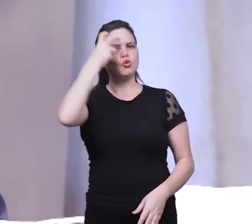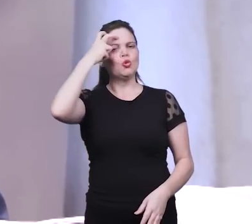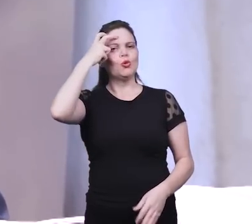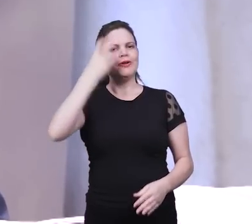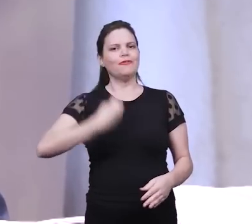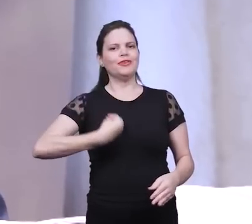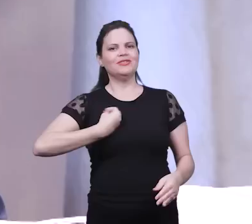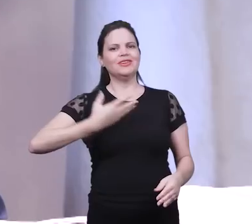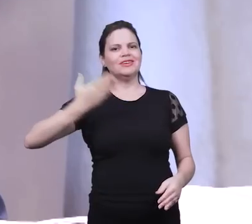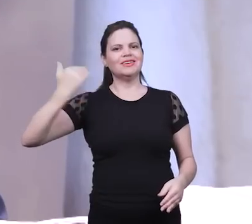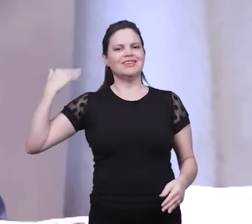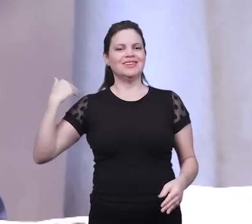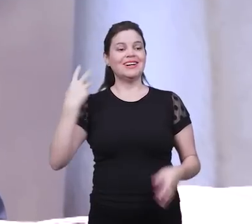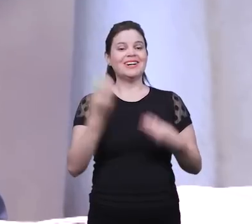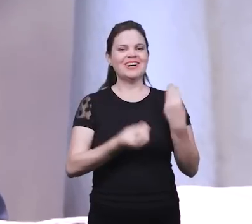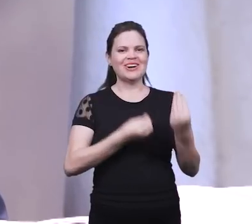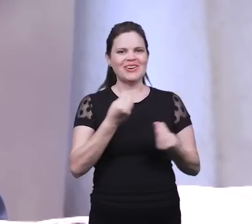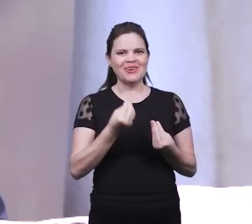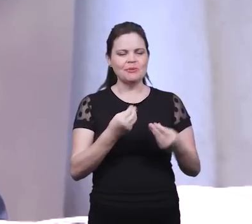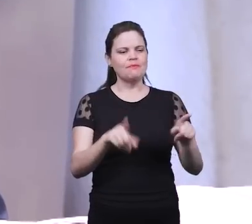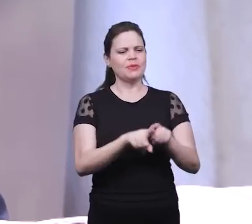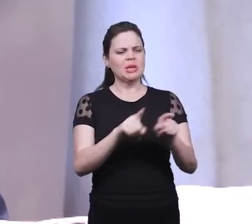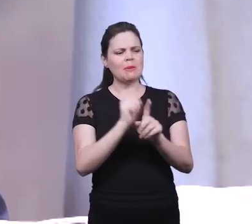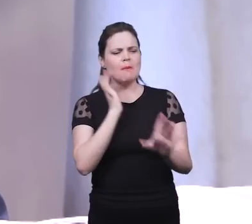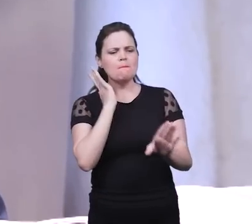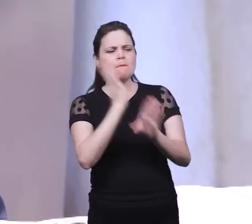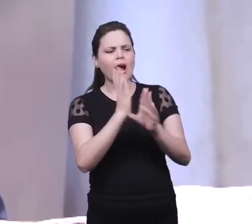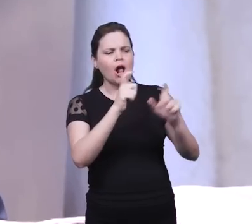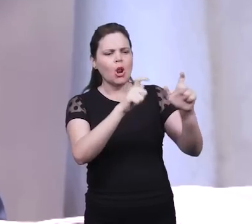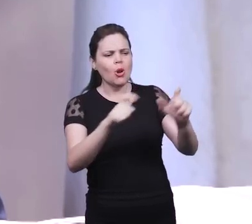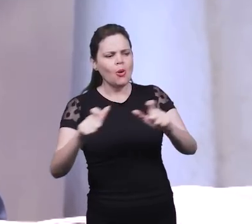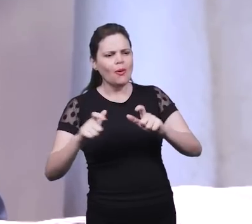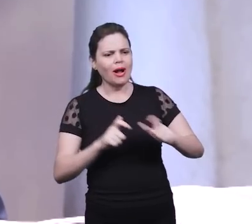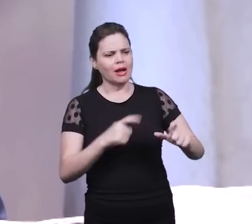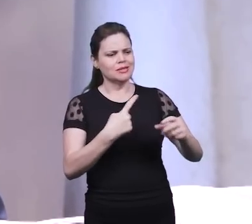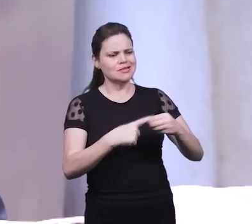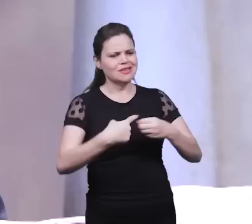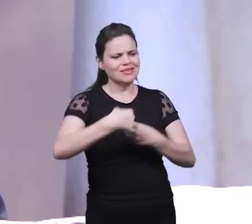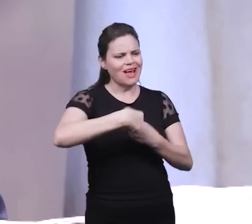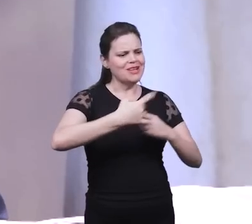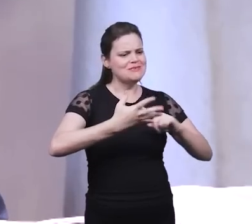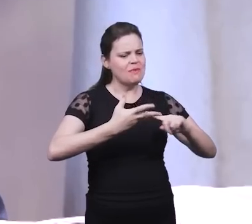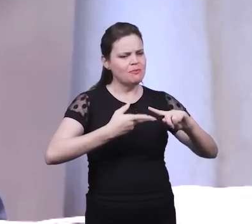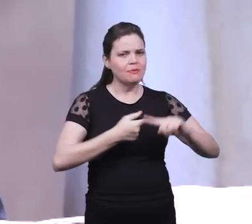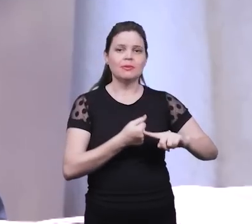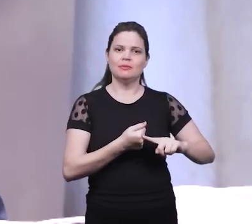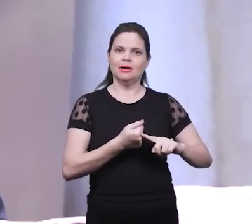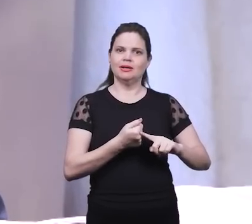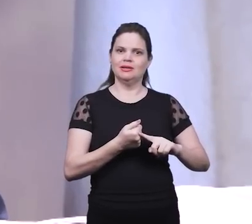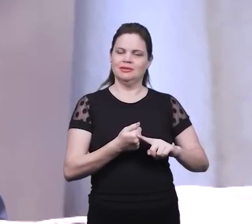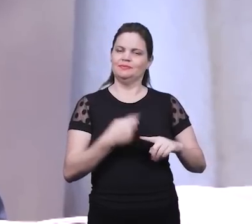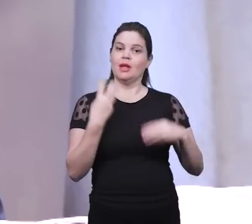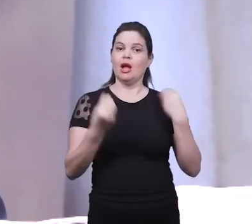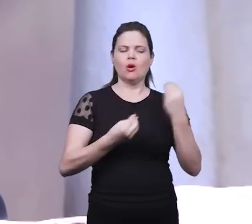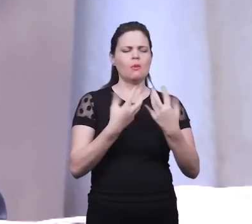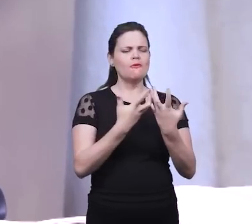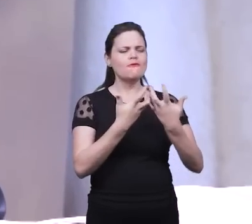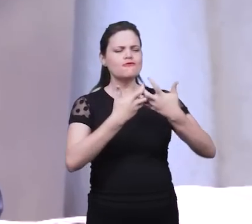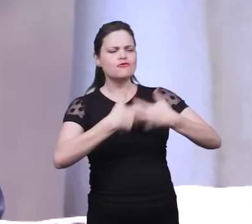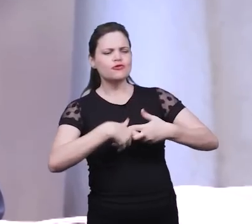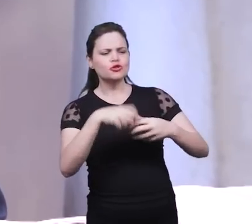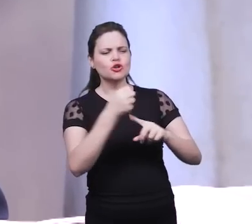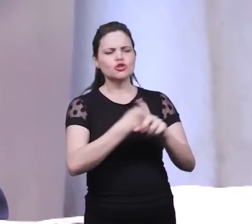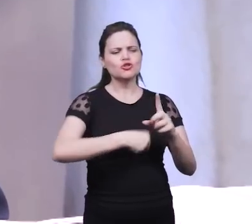é que as pessoas viviam naquela época, tudo. Então, a arqueologia hoje está moderna, está indo muito além, querendo descobrir como é que funcionavam